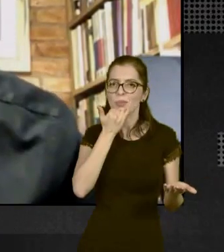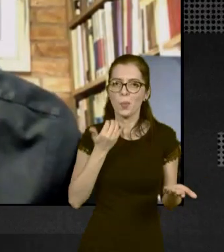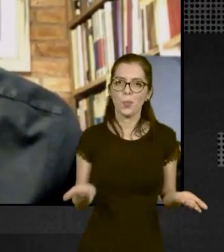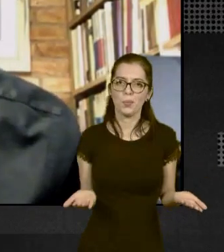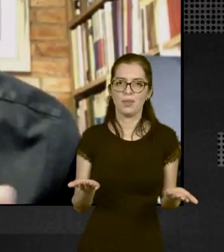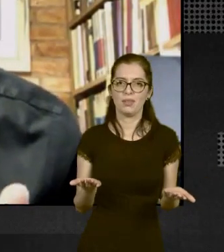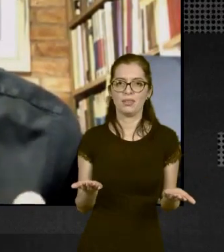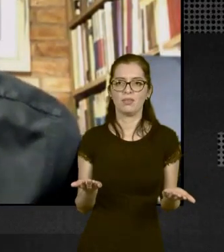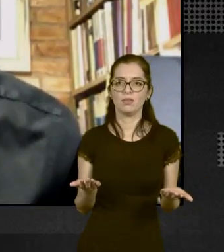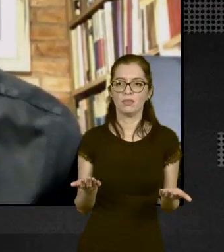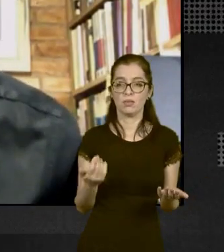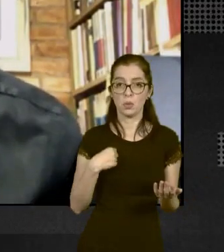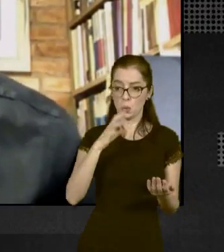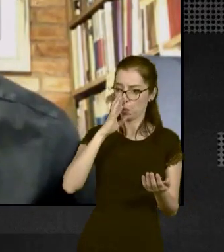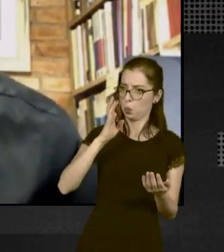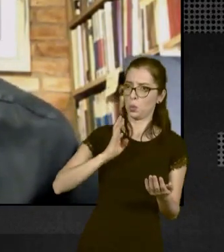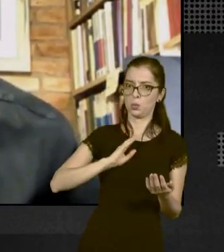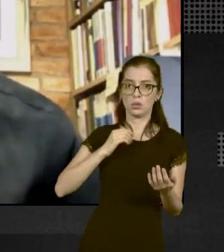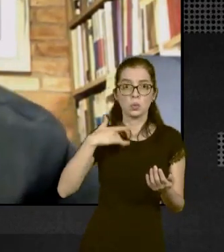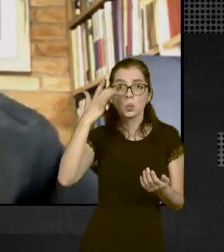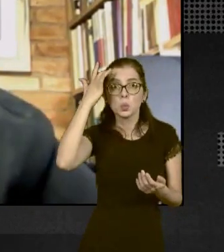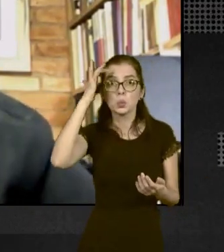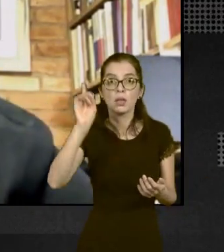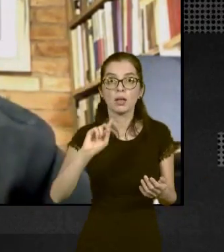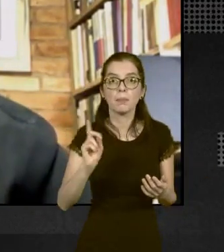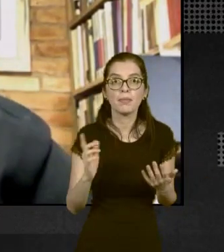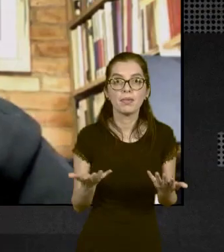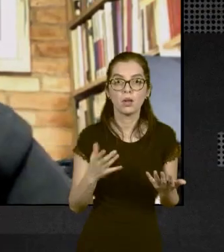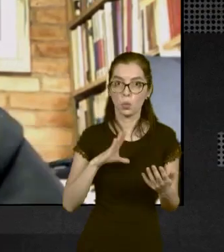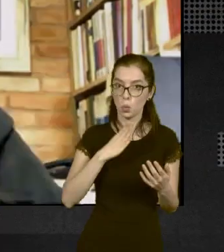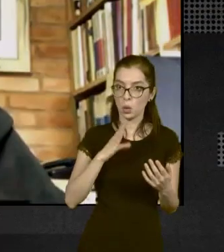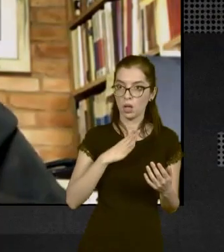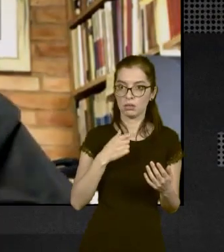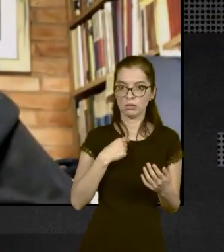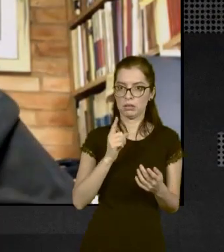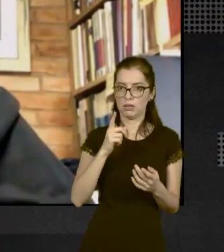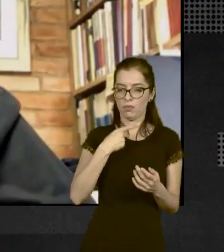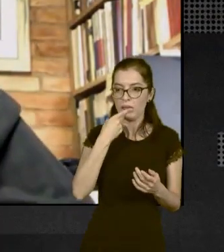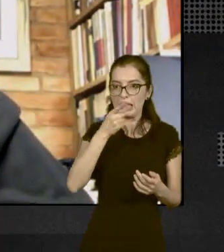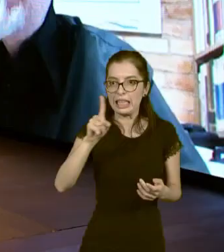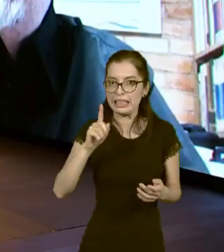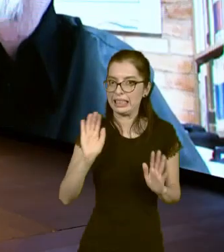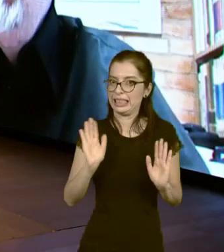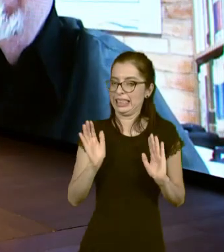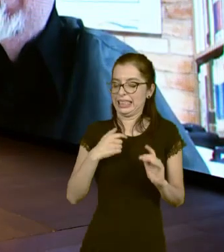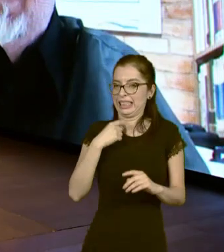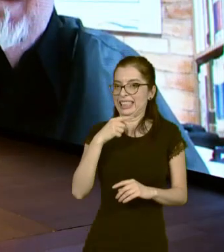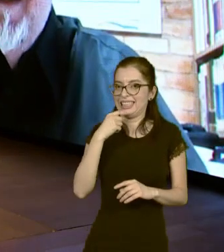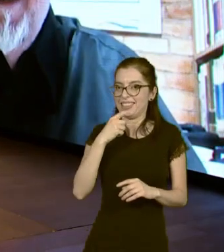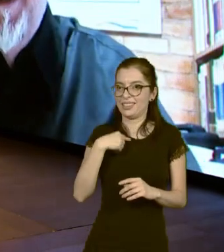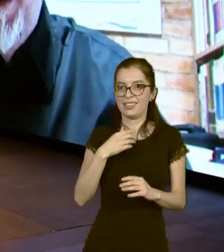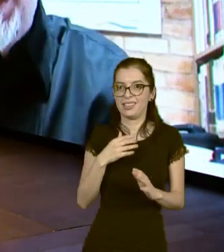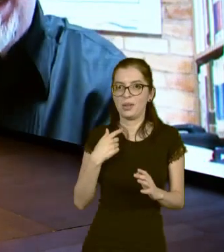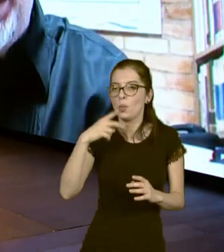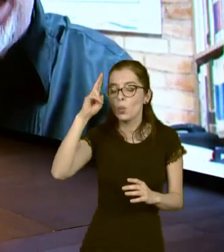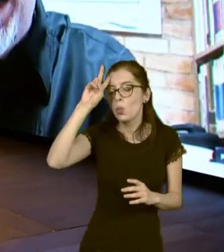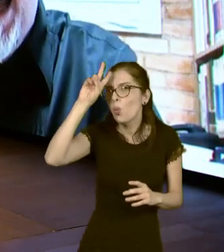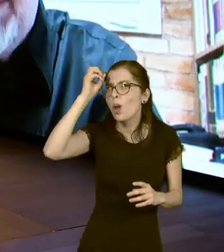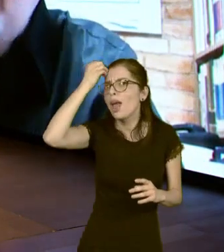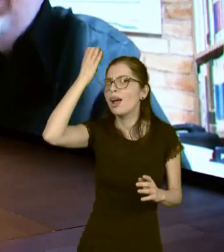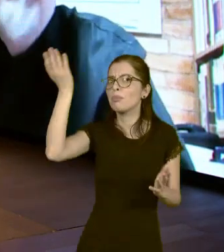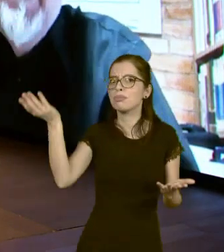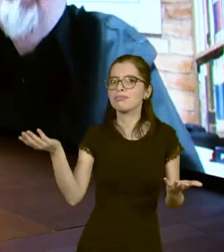ela disse que um dia ela pediu um sanduíche de mortadela para mim, eu não paguei, na padaria da esquina. Que eu falei, não, você pede esse sanduíche toda